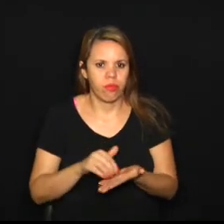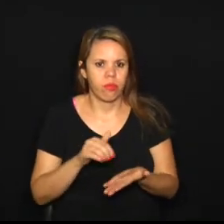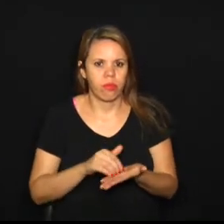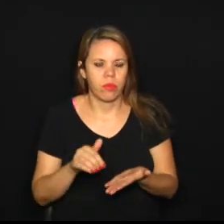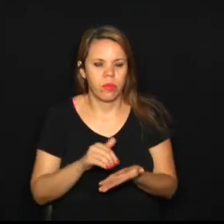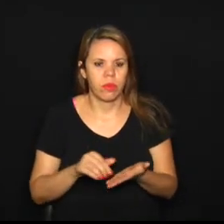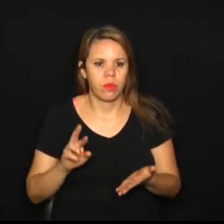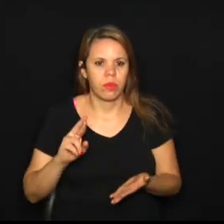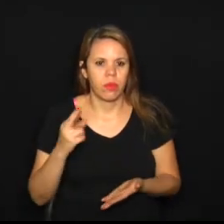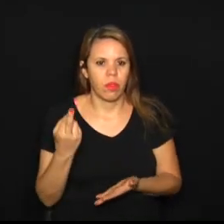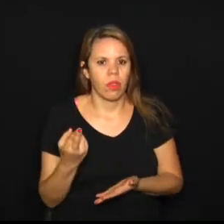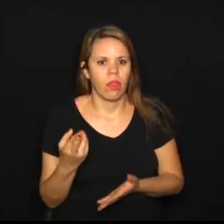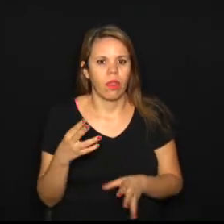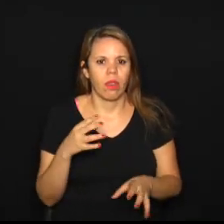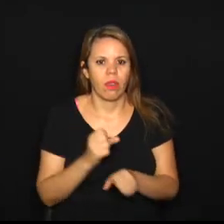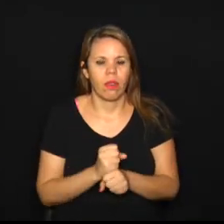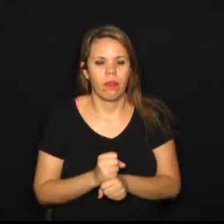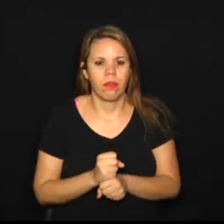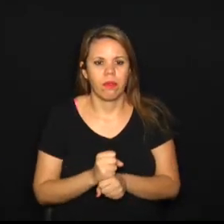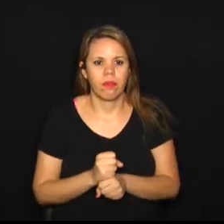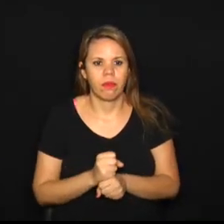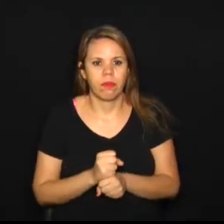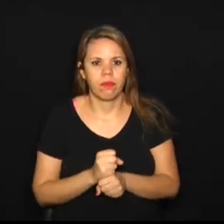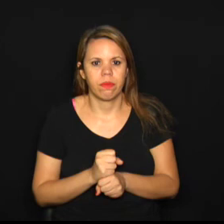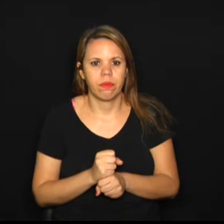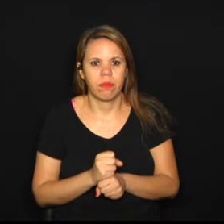resultado orçamentário, ele foi superavitário em